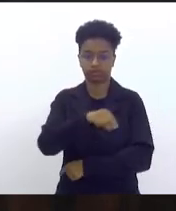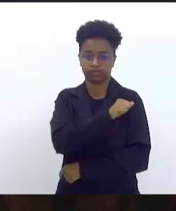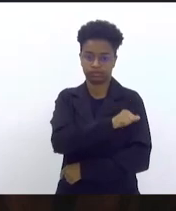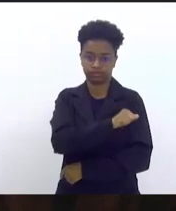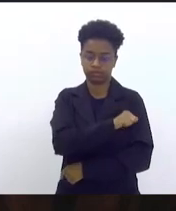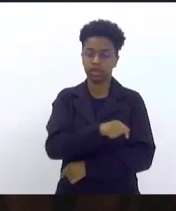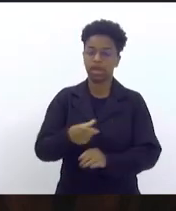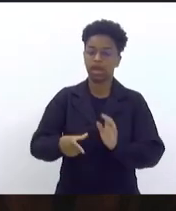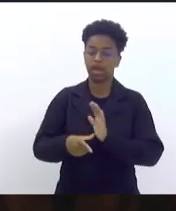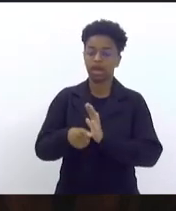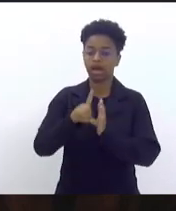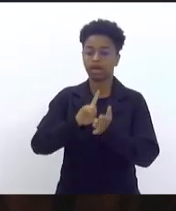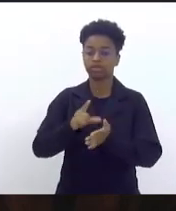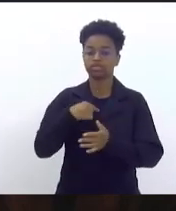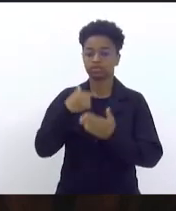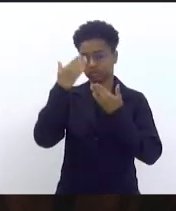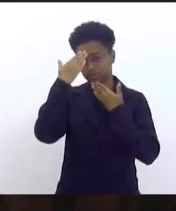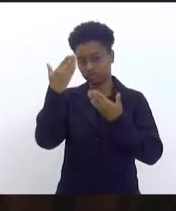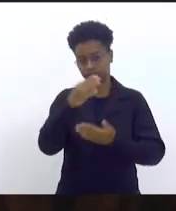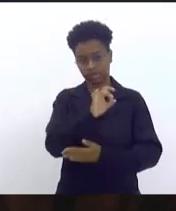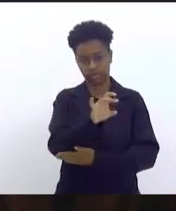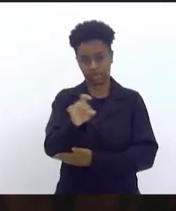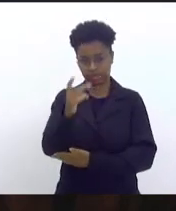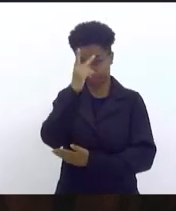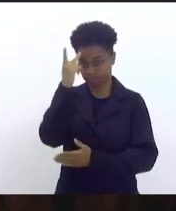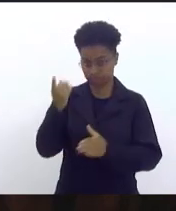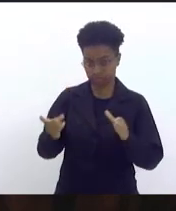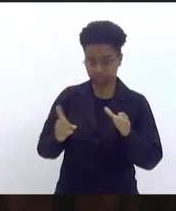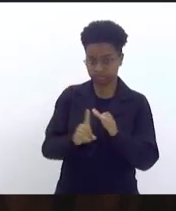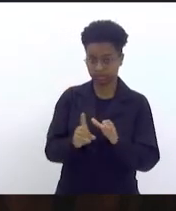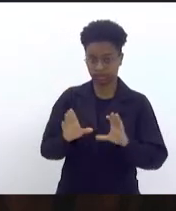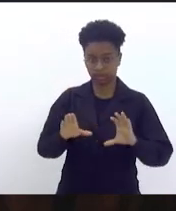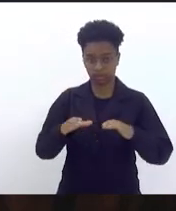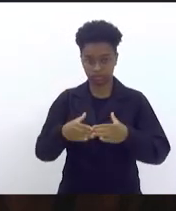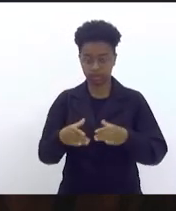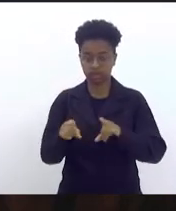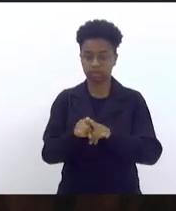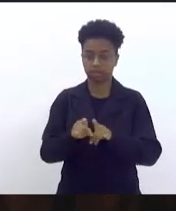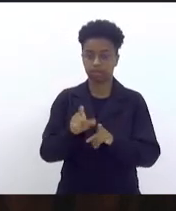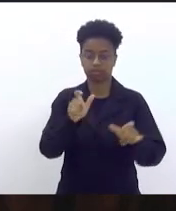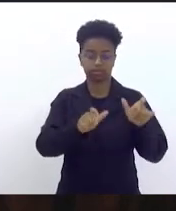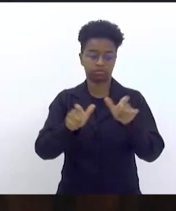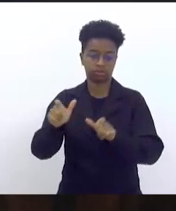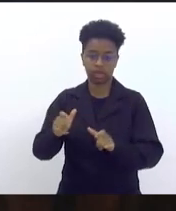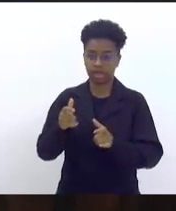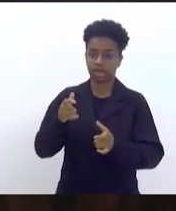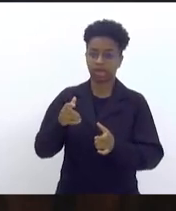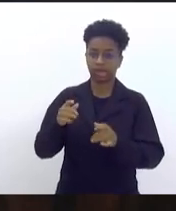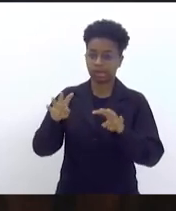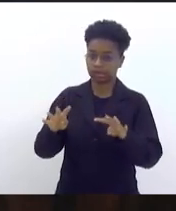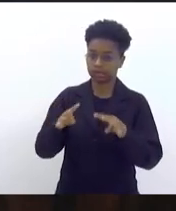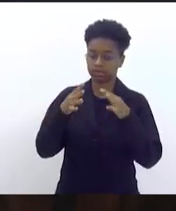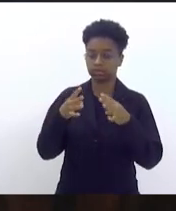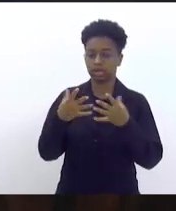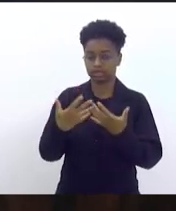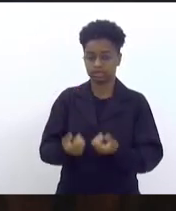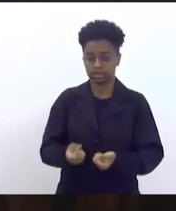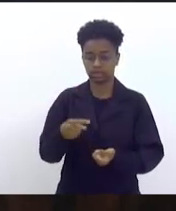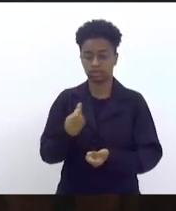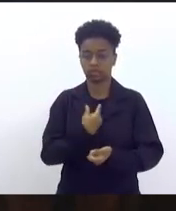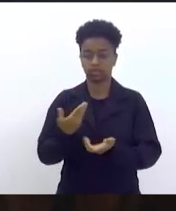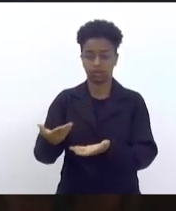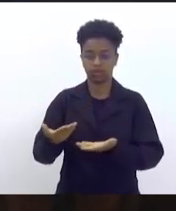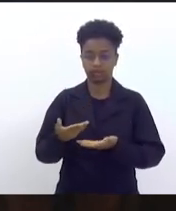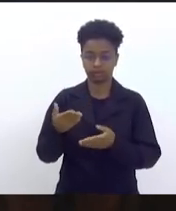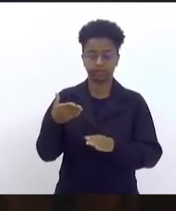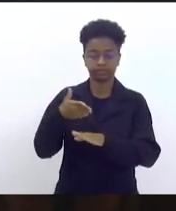nada agradecer a cada membro desta comissão e as autoridades que atende do nosso convite para estar no dia de hoje presente